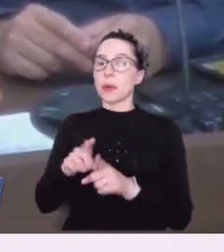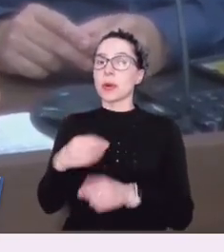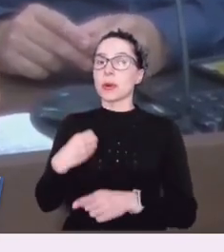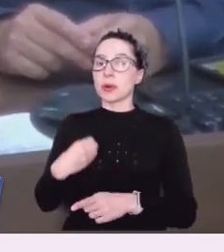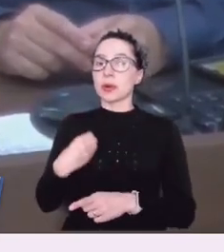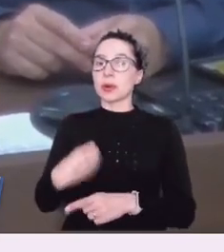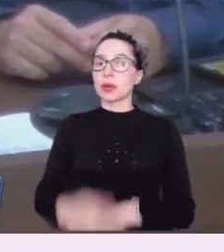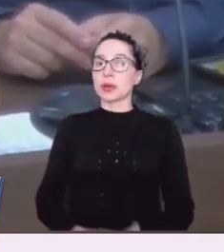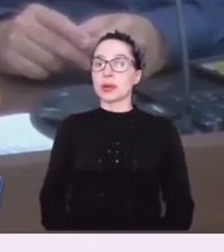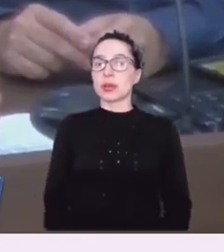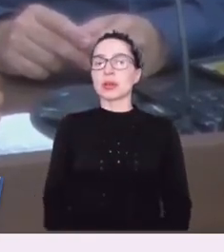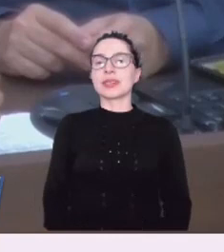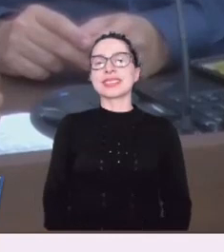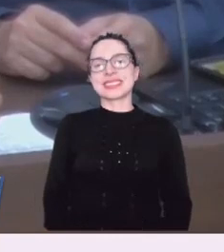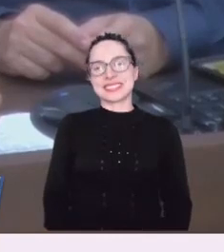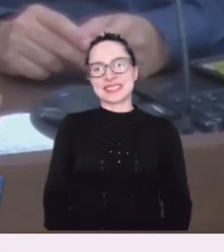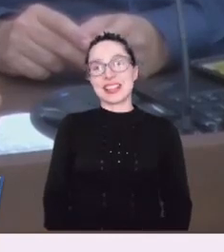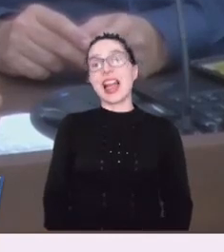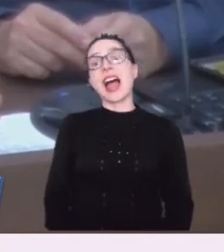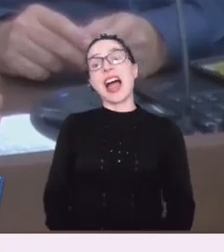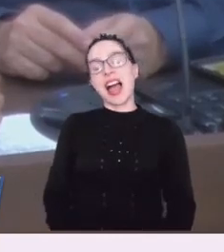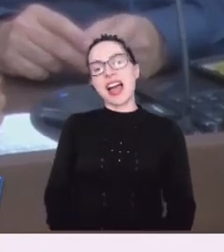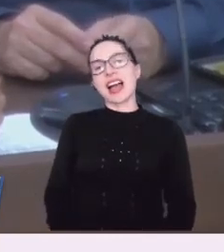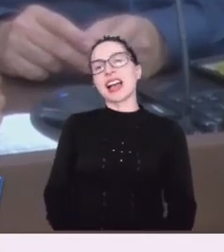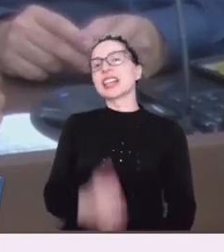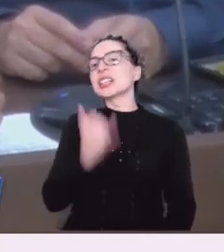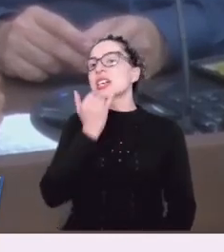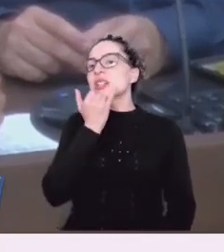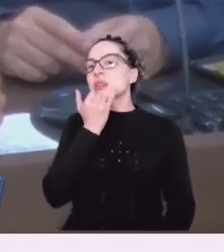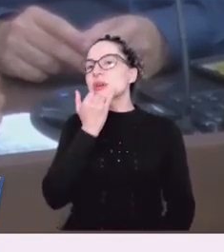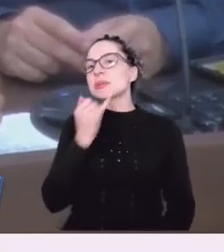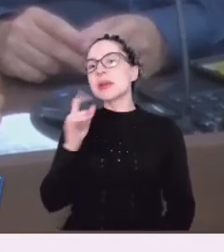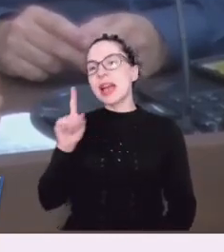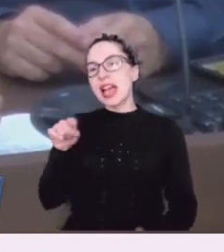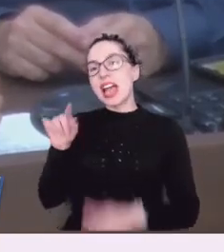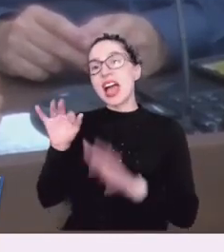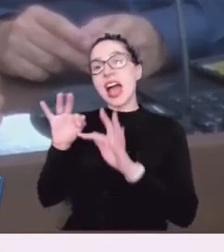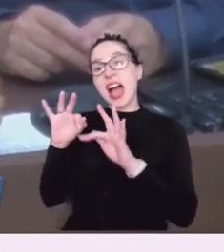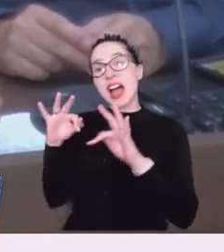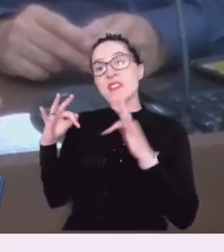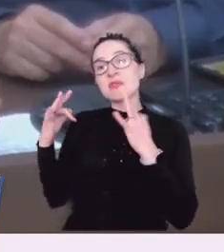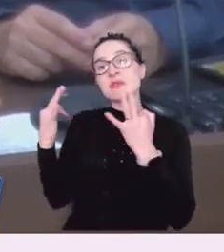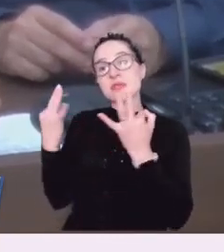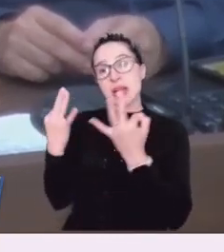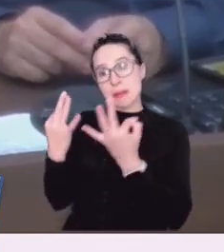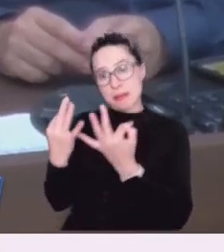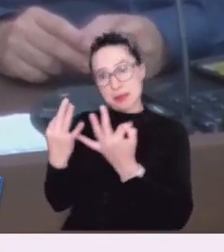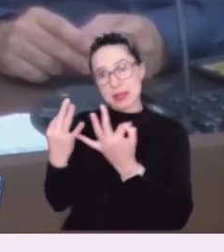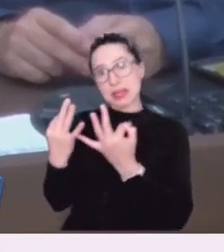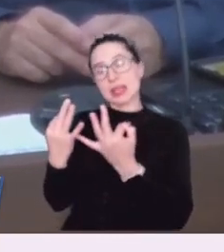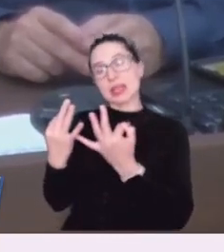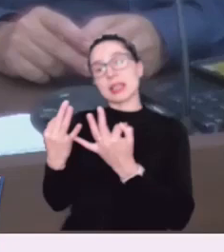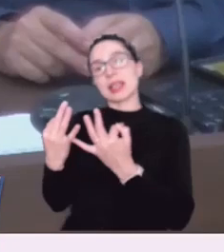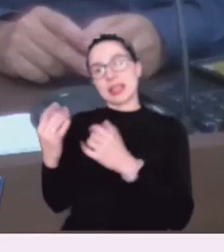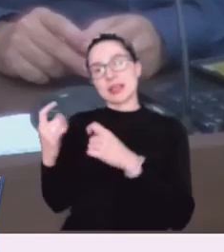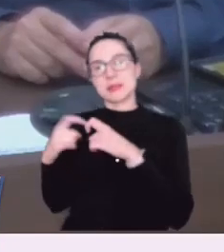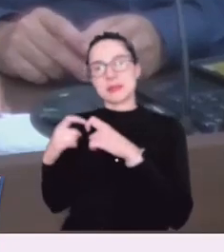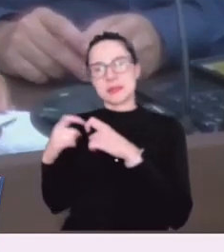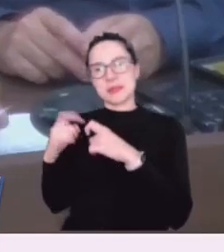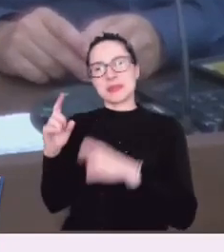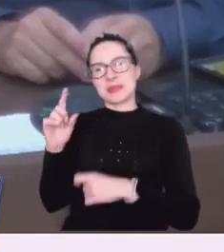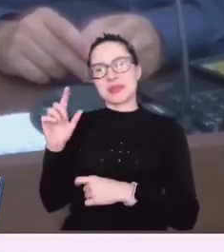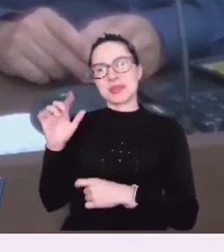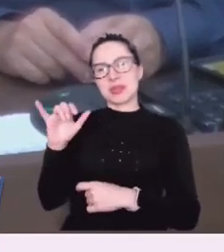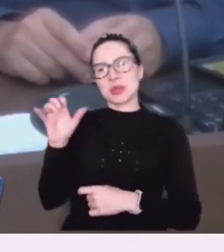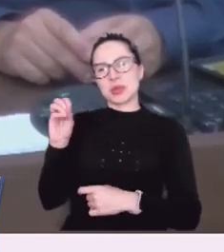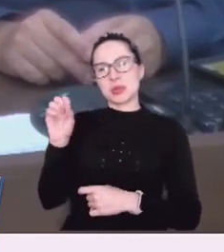Ah, tá. É a família, né, do Dr. José Ramon, que está aqui nos honrando nesta